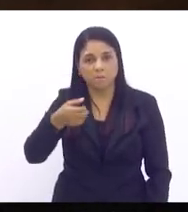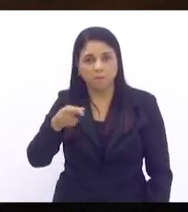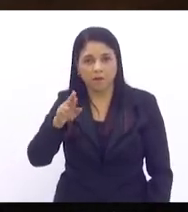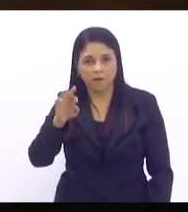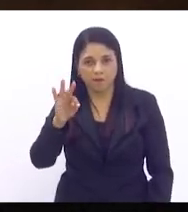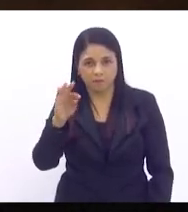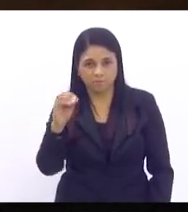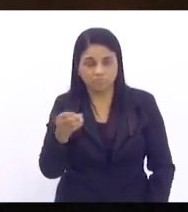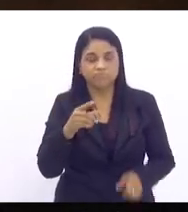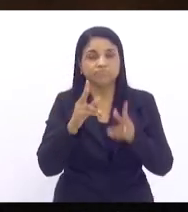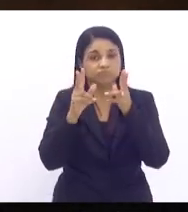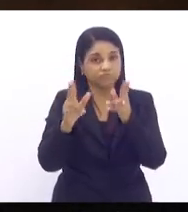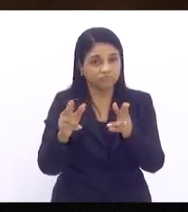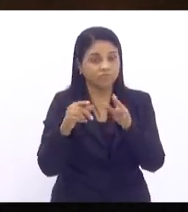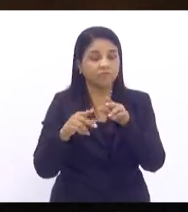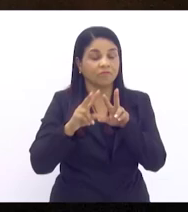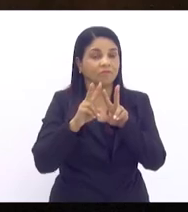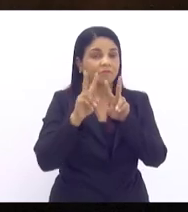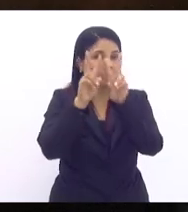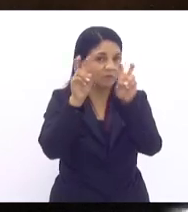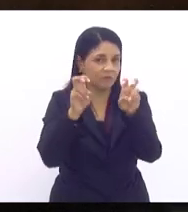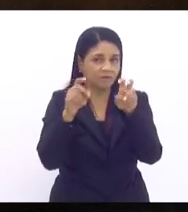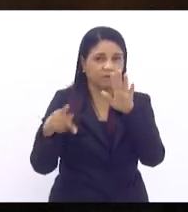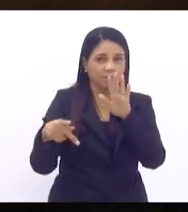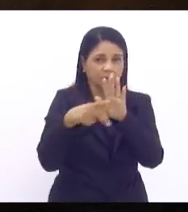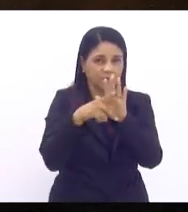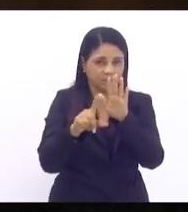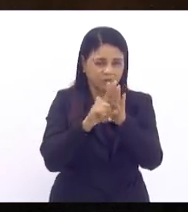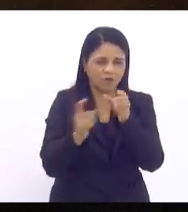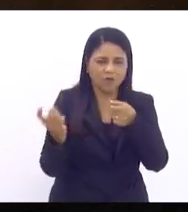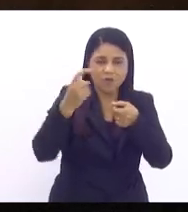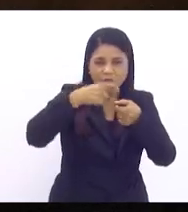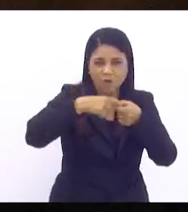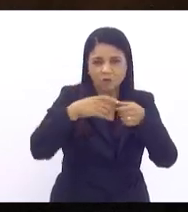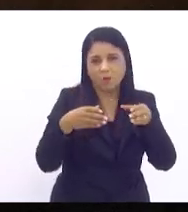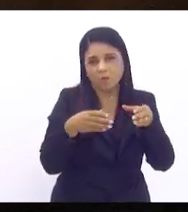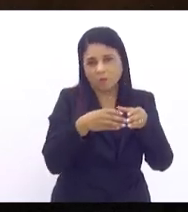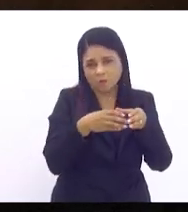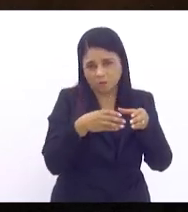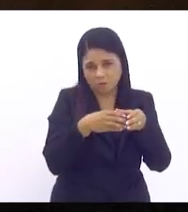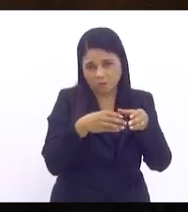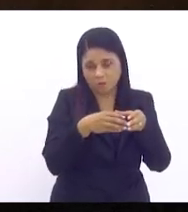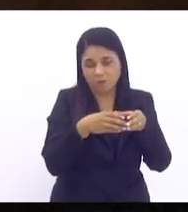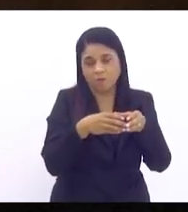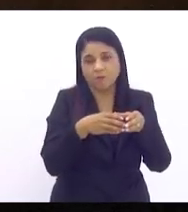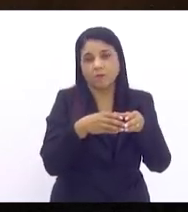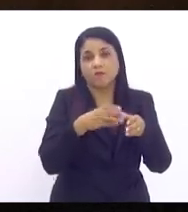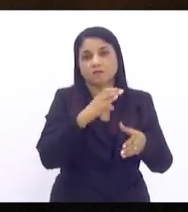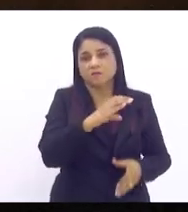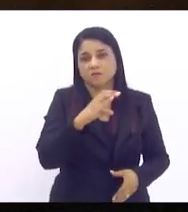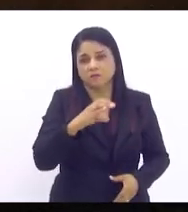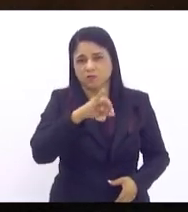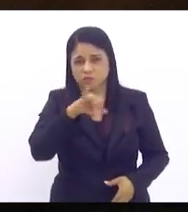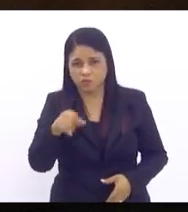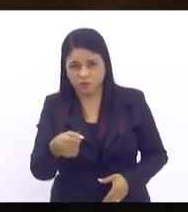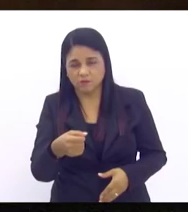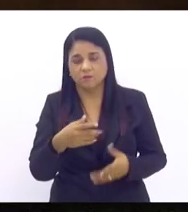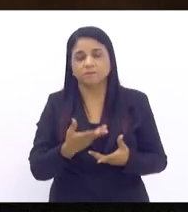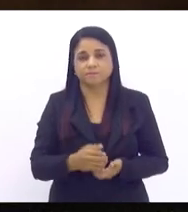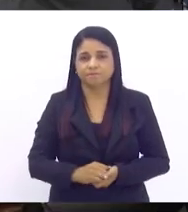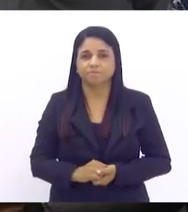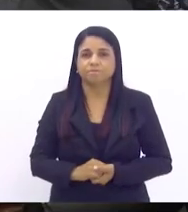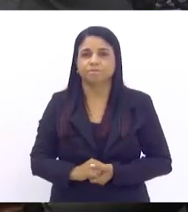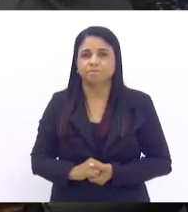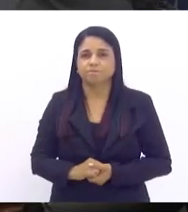Então, requerer a Vossa Excelência que remeta para a CCJ para avaliação de uma prejudicabilidade ou anexação ao PL da deputada Marta.